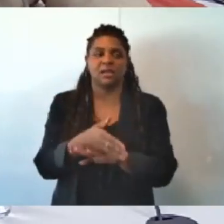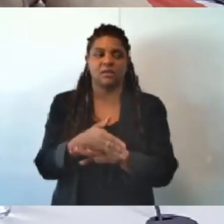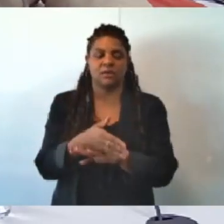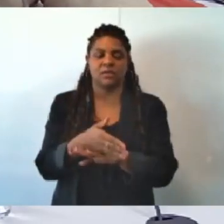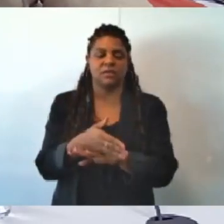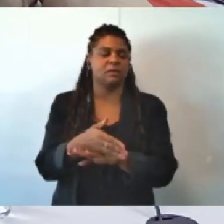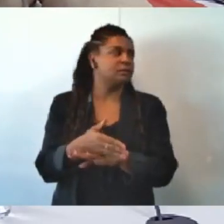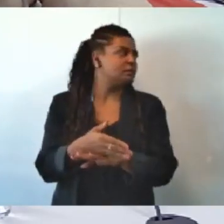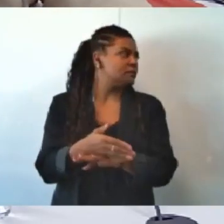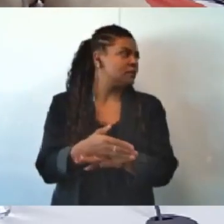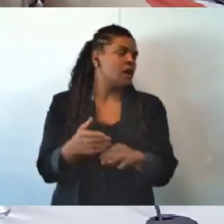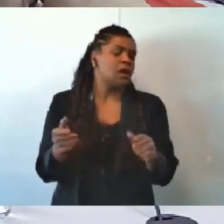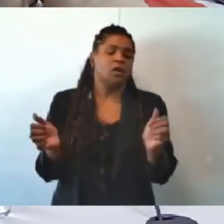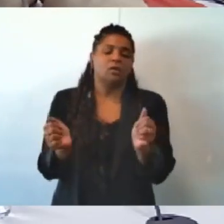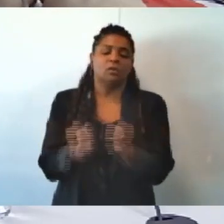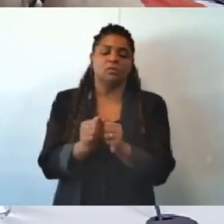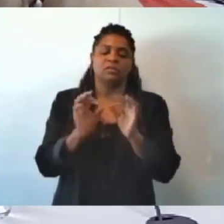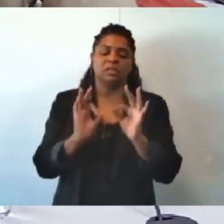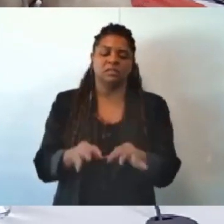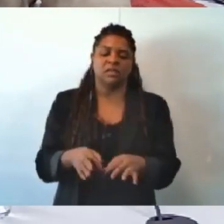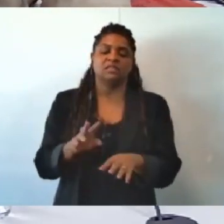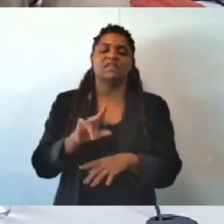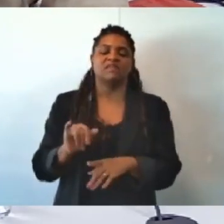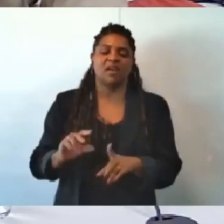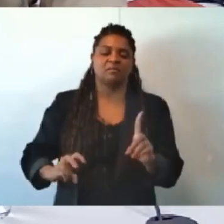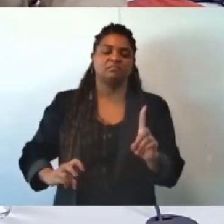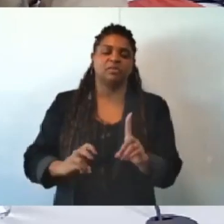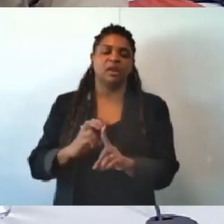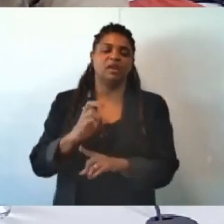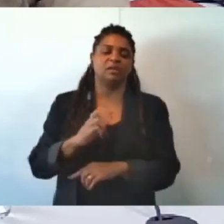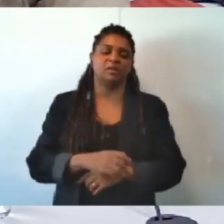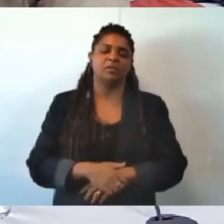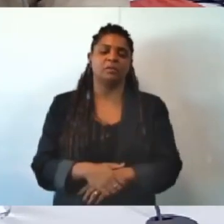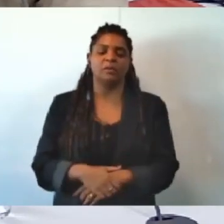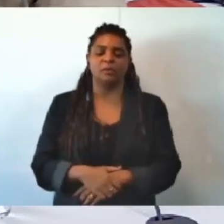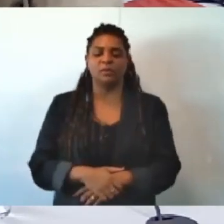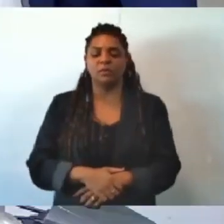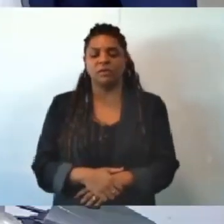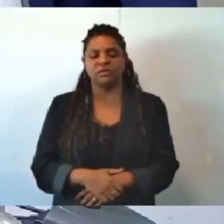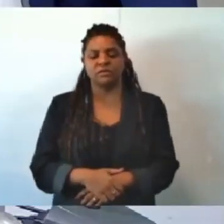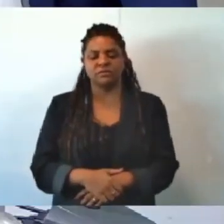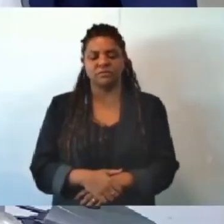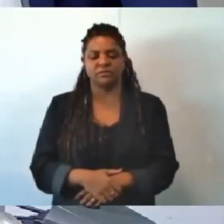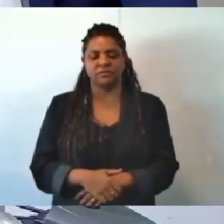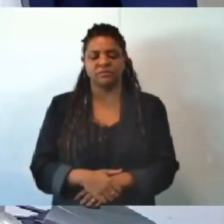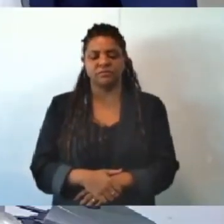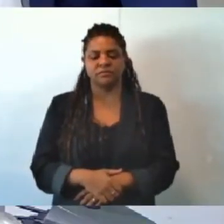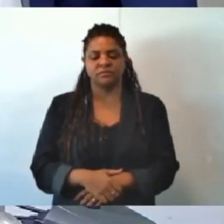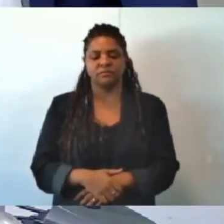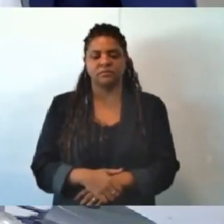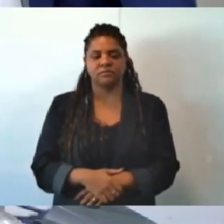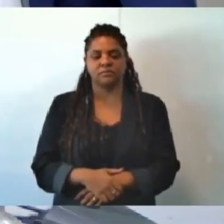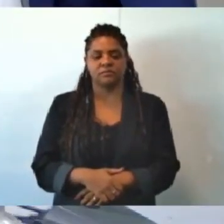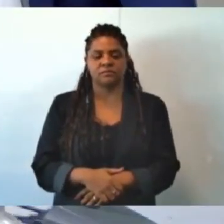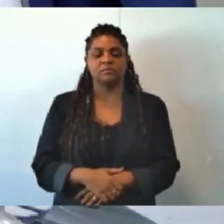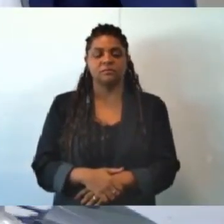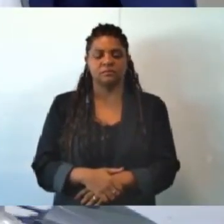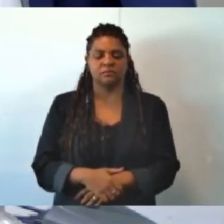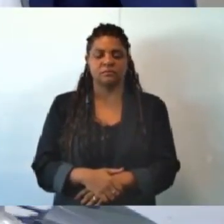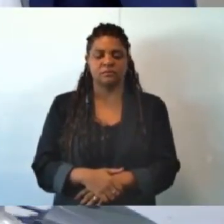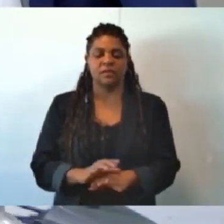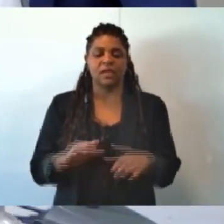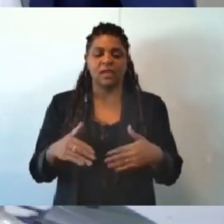vai ter acidente. Com certeza vai ter acidente ali. Sim. Entendeu? A gente, olha só, nós começamos essa audiência